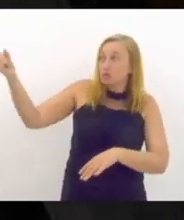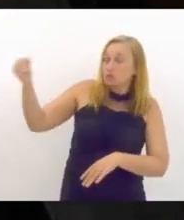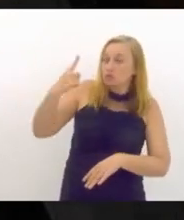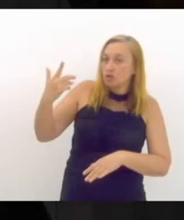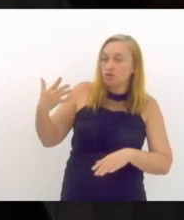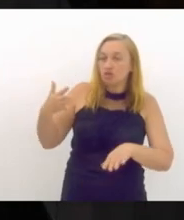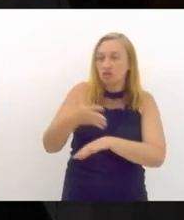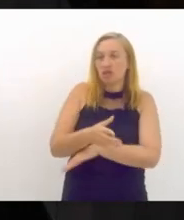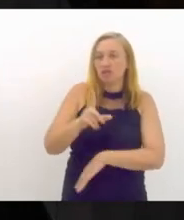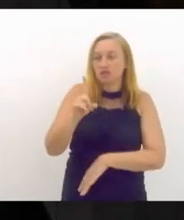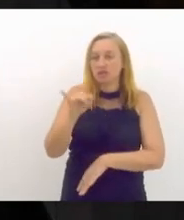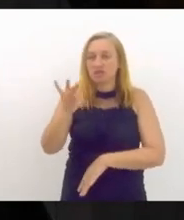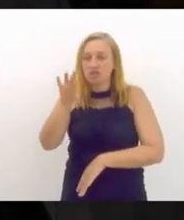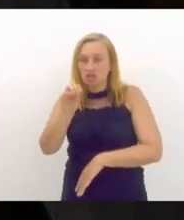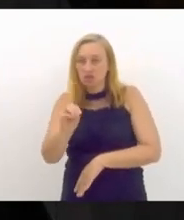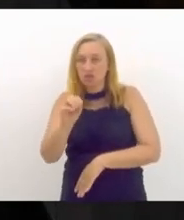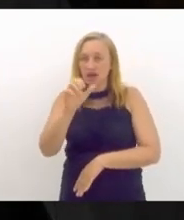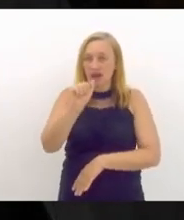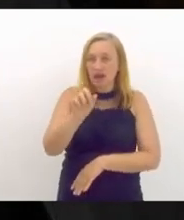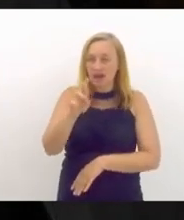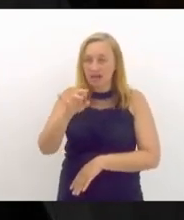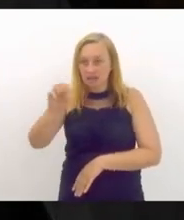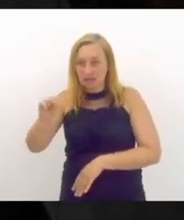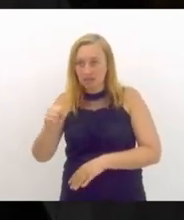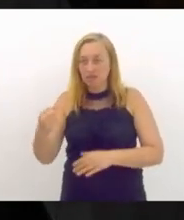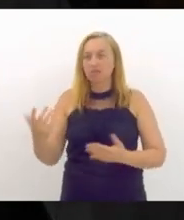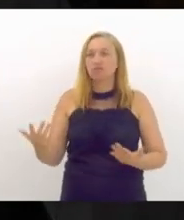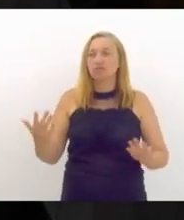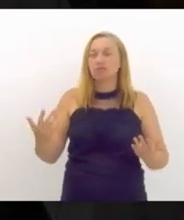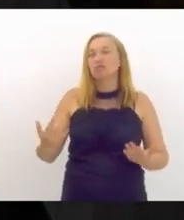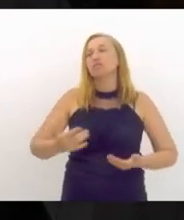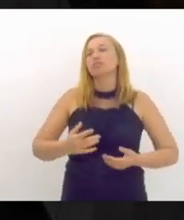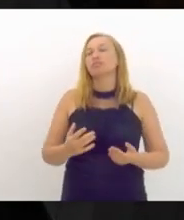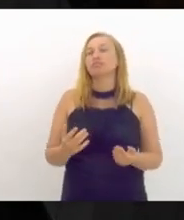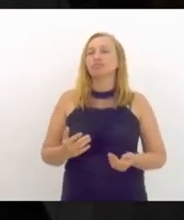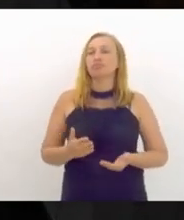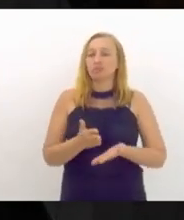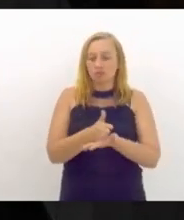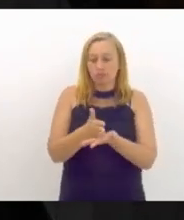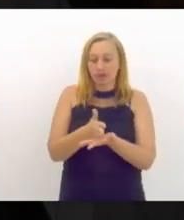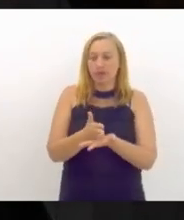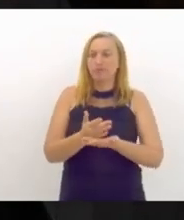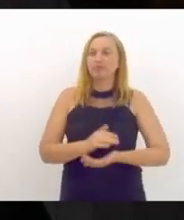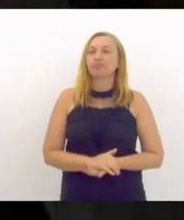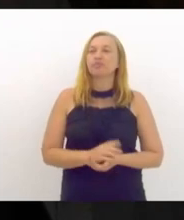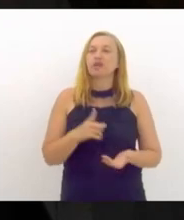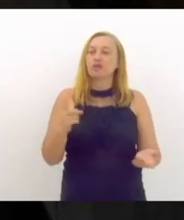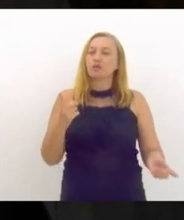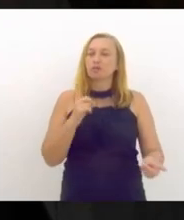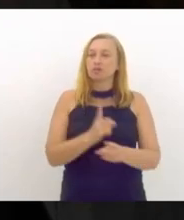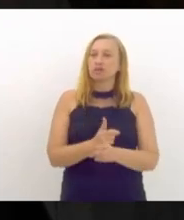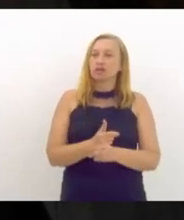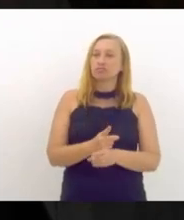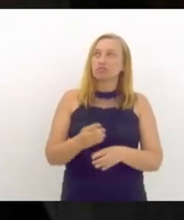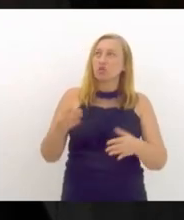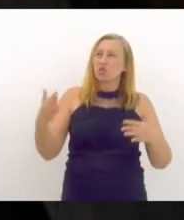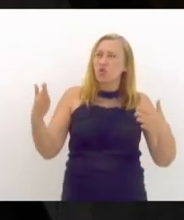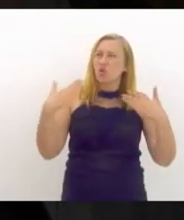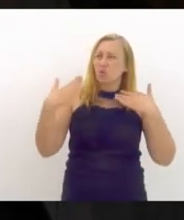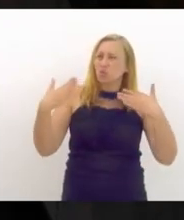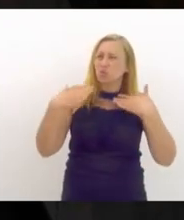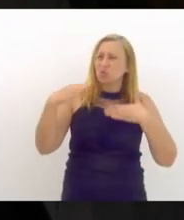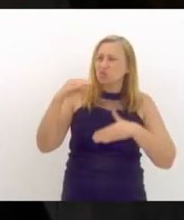Áries. Então, nós estamos no meio dessa trajetória. Então, nós vamos encontrar temperaturas